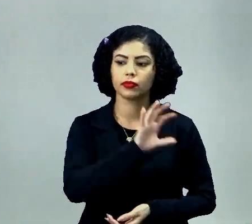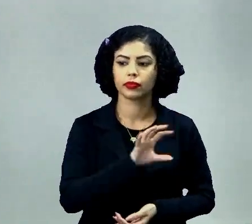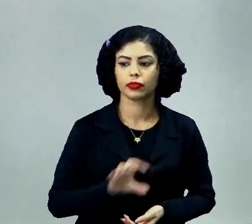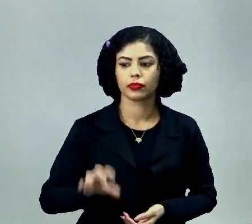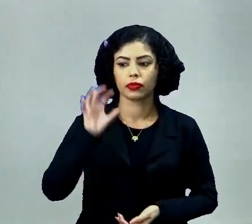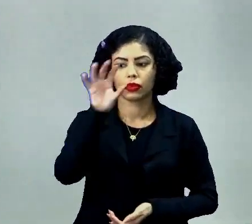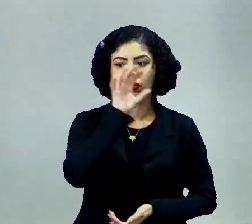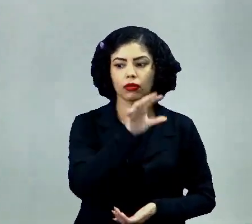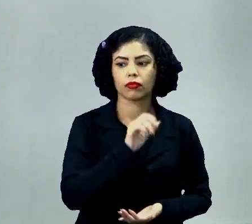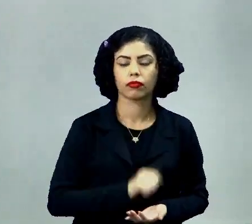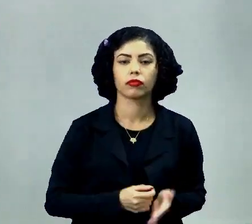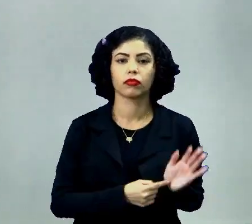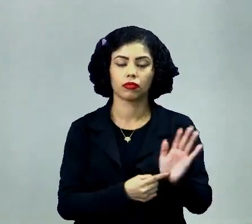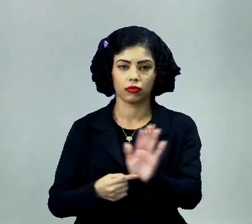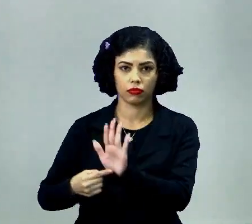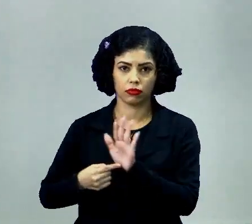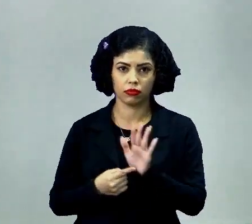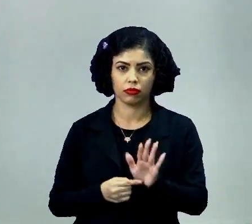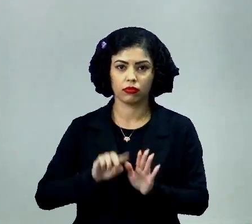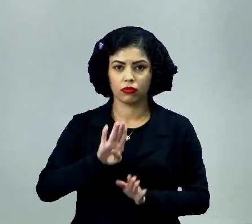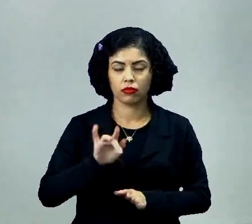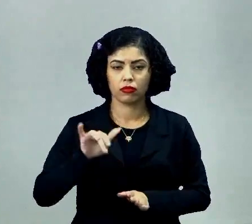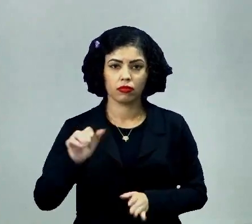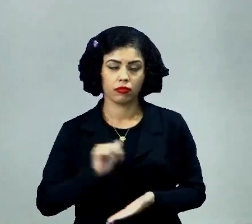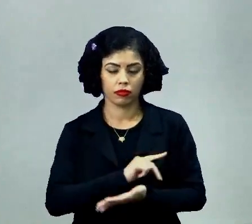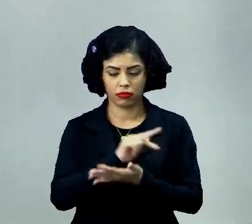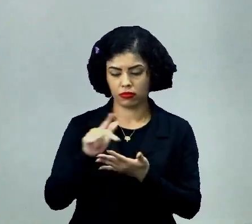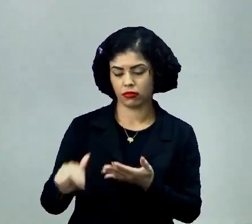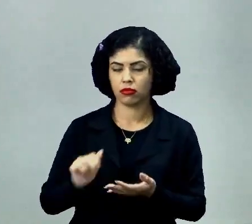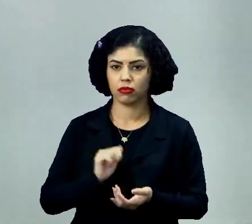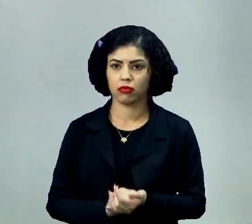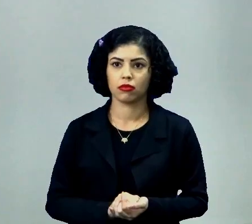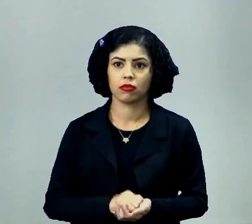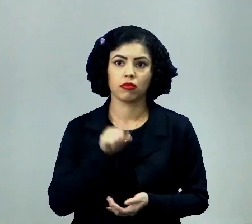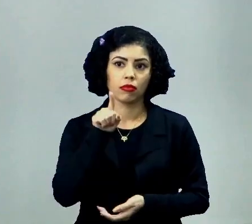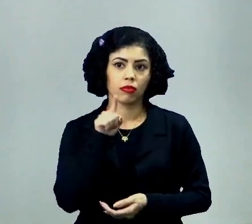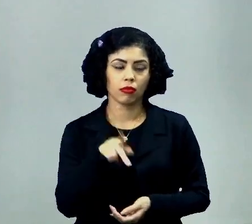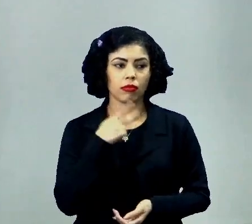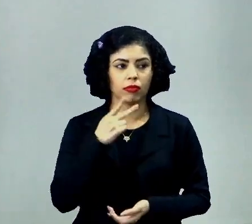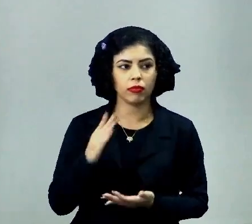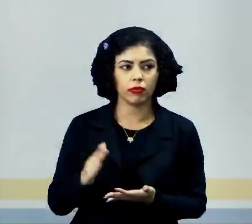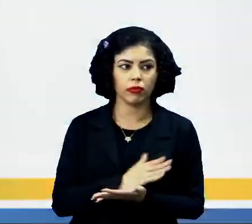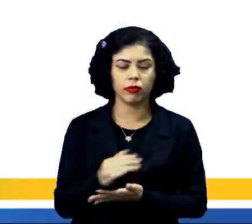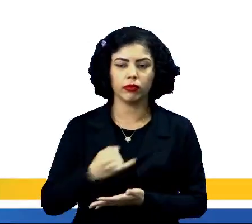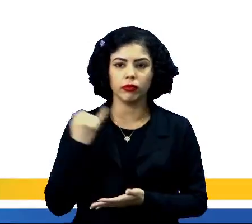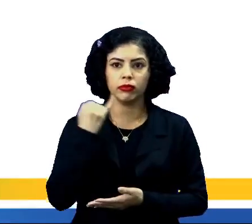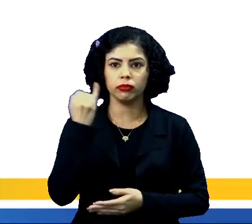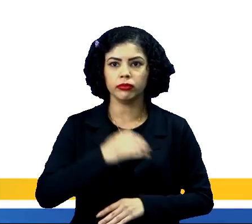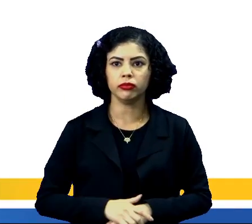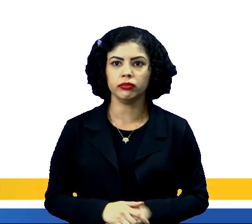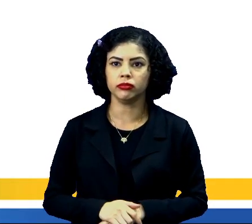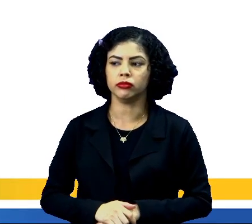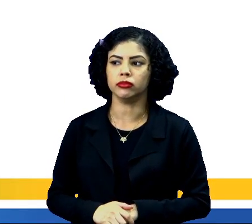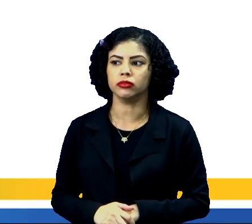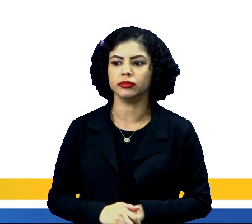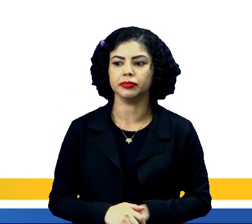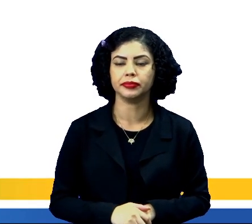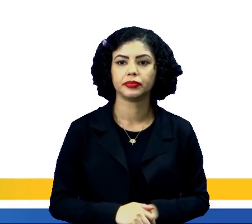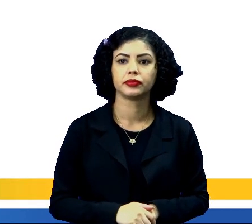aí que representam biomas, tem vários tipos. E aí eu vou citar para vocês alguns principais.